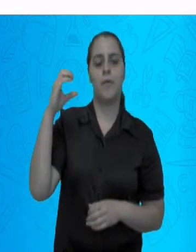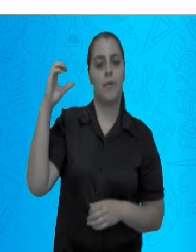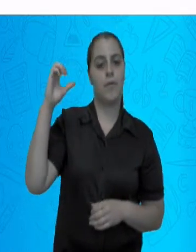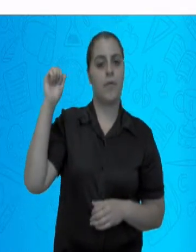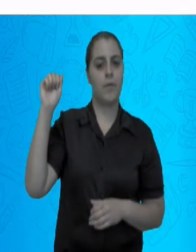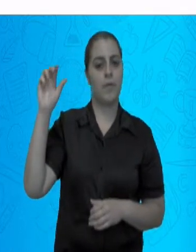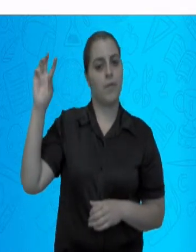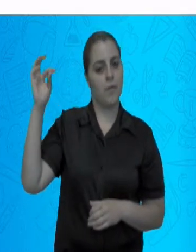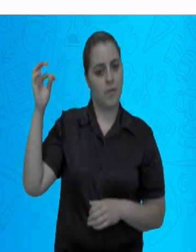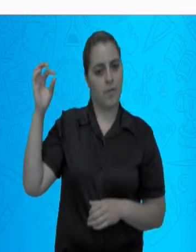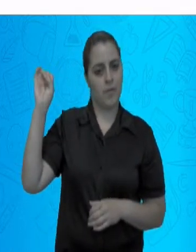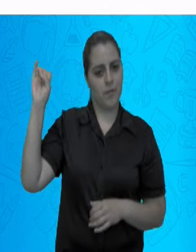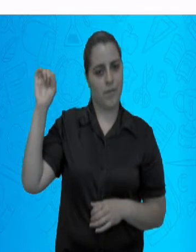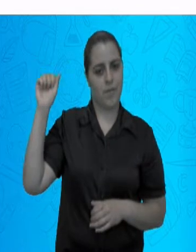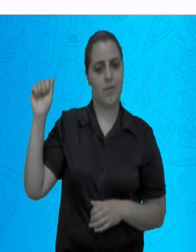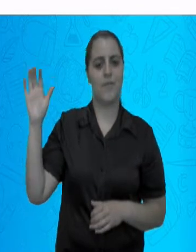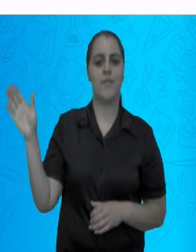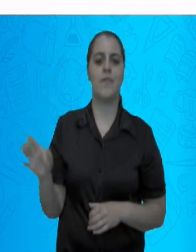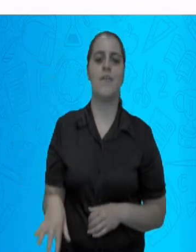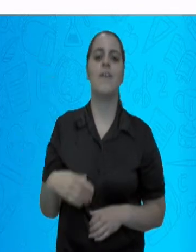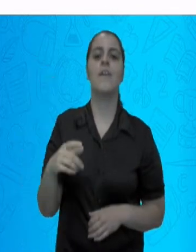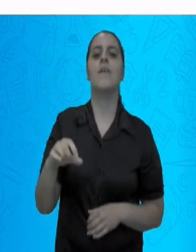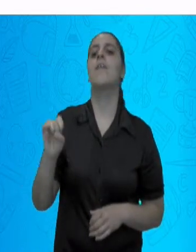e José.